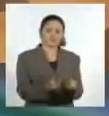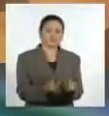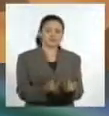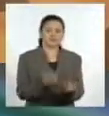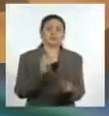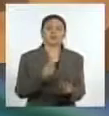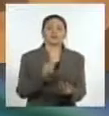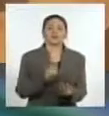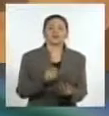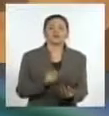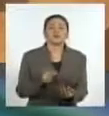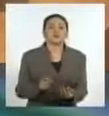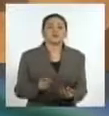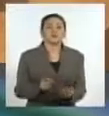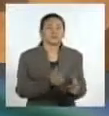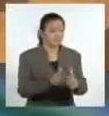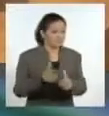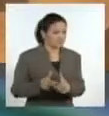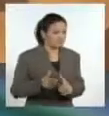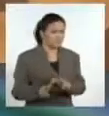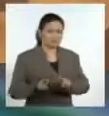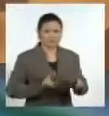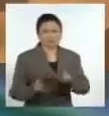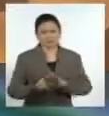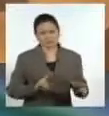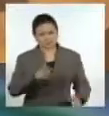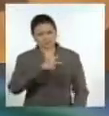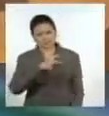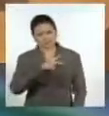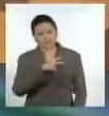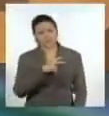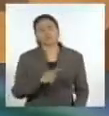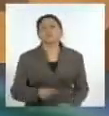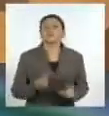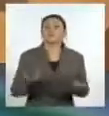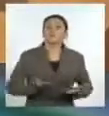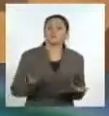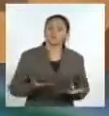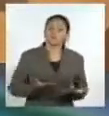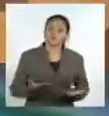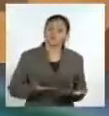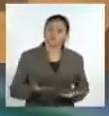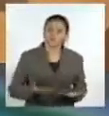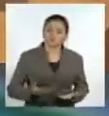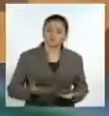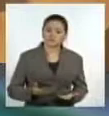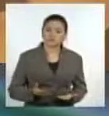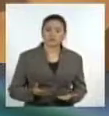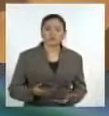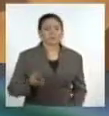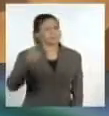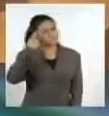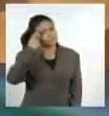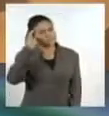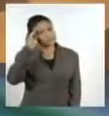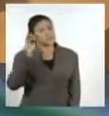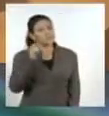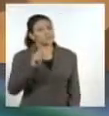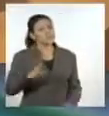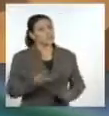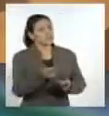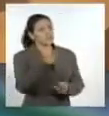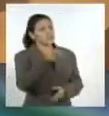relações pessoais e familiares, e certamente hoje ele consideraria essa homenagem justa. Fiz